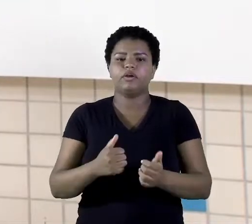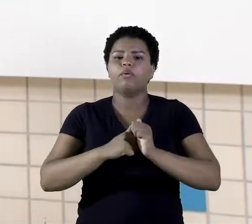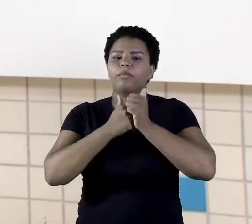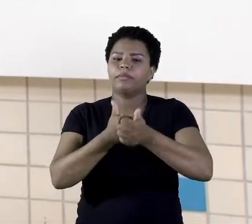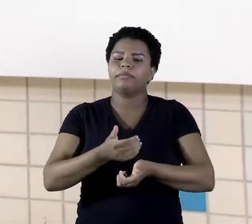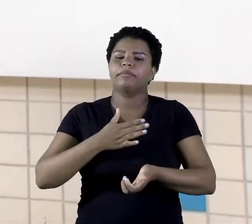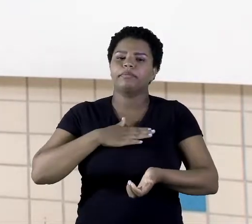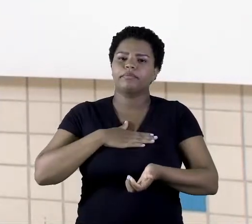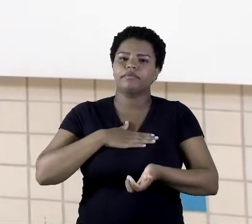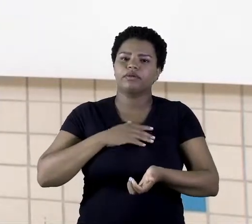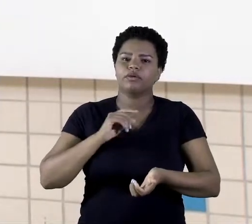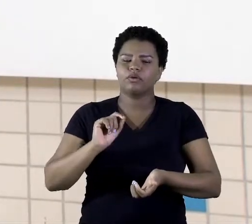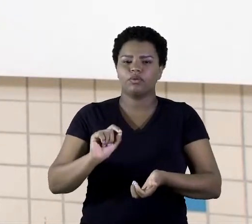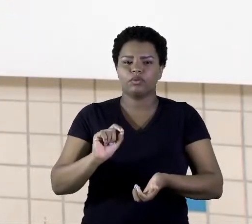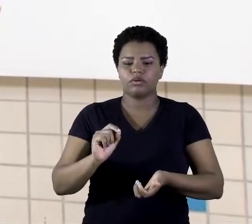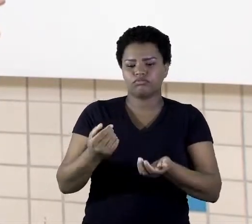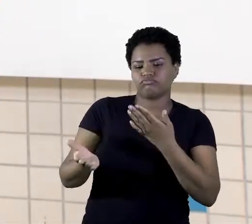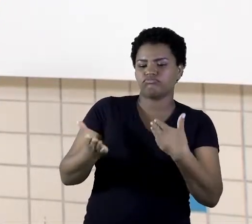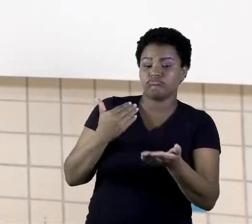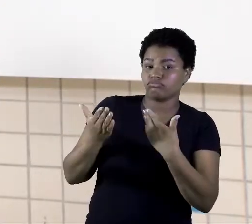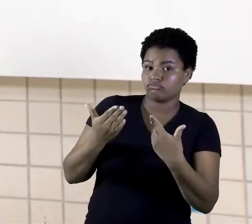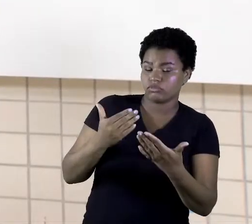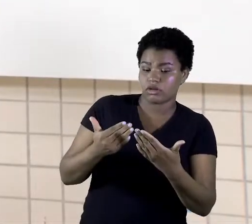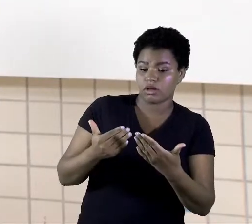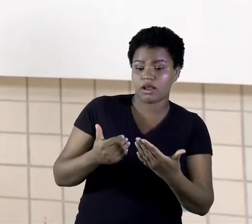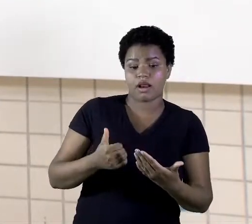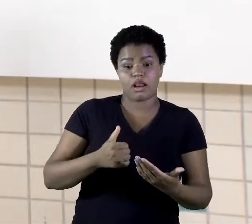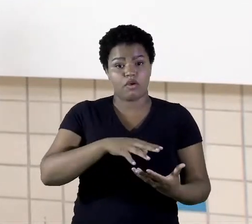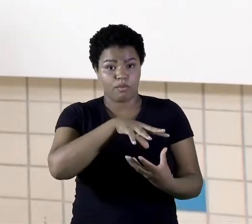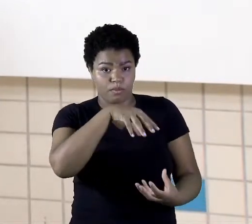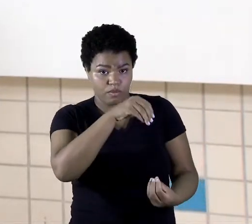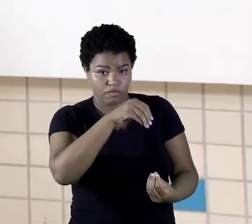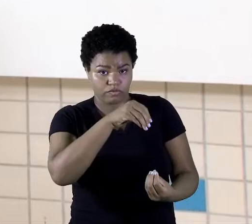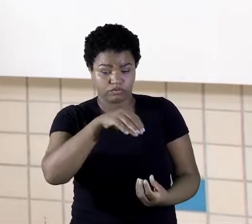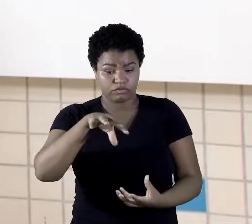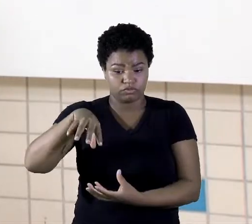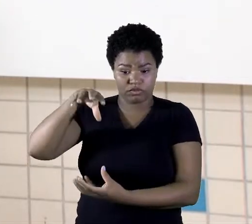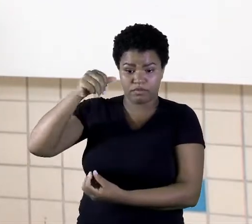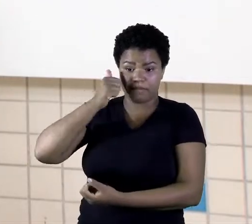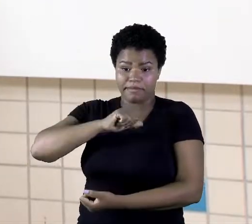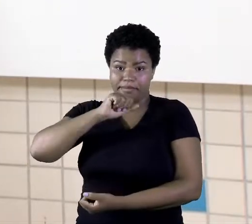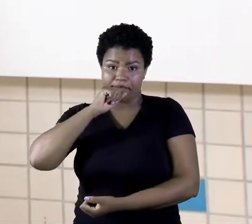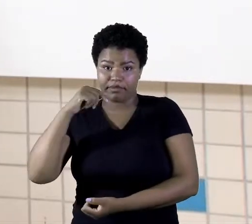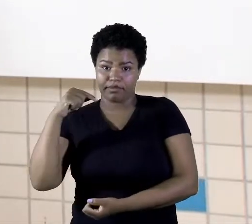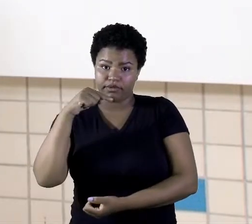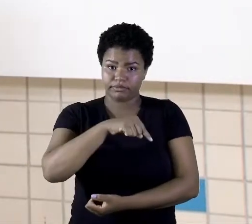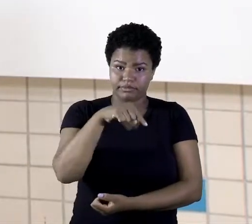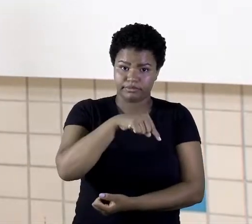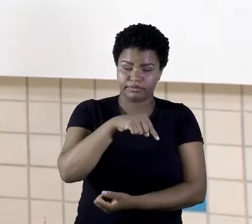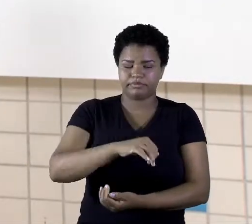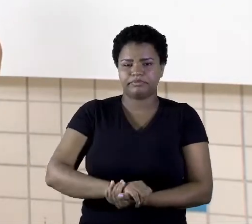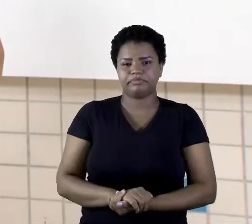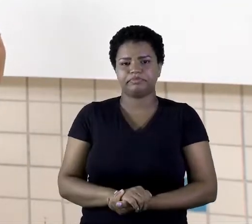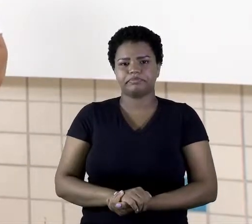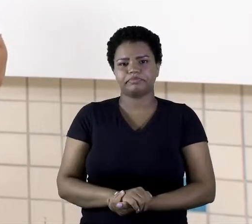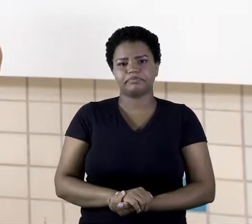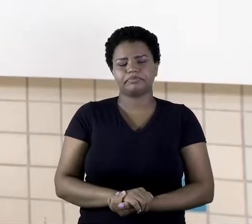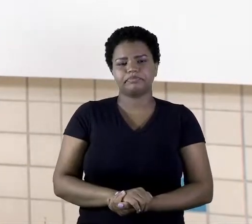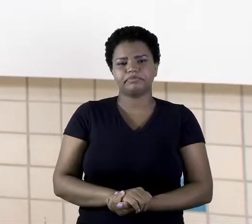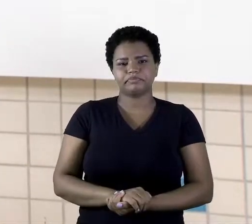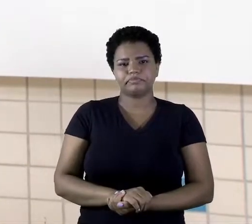leitura do diálogo entre ele e a mãe dele, tá? Entre o Pluft e a mãezinha. E